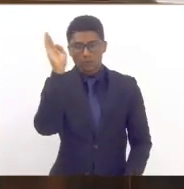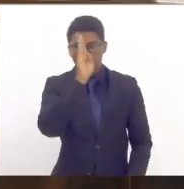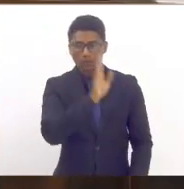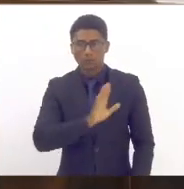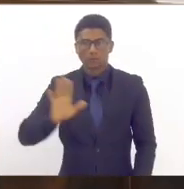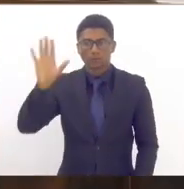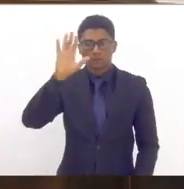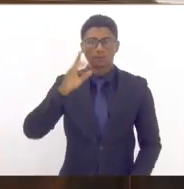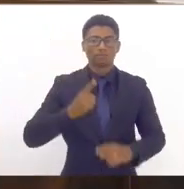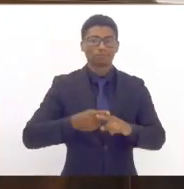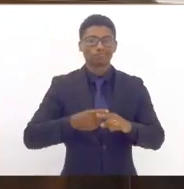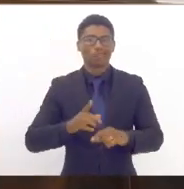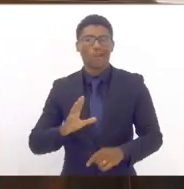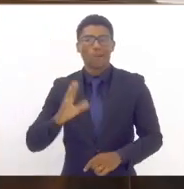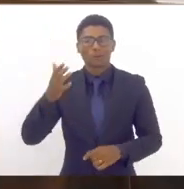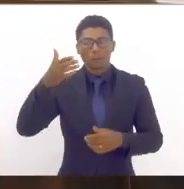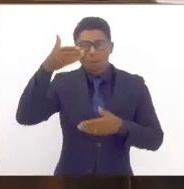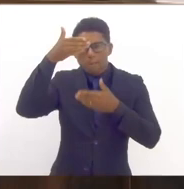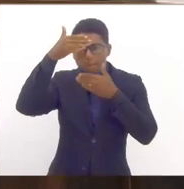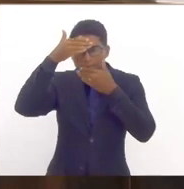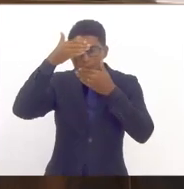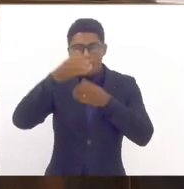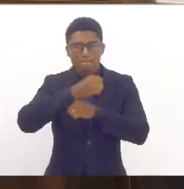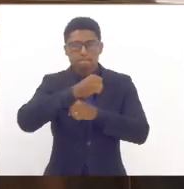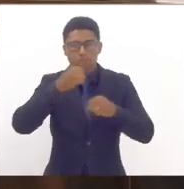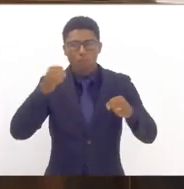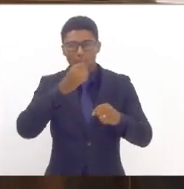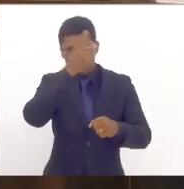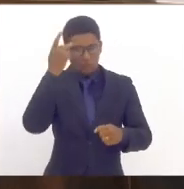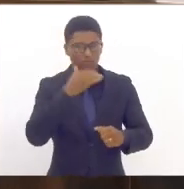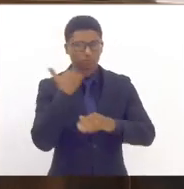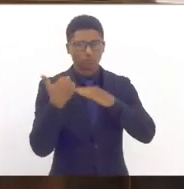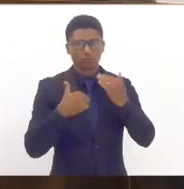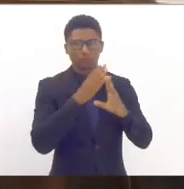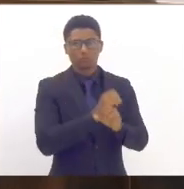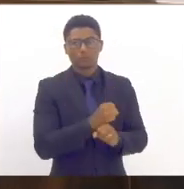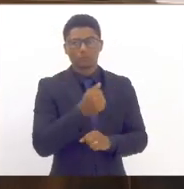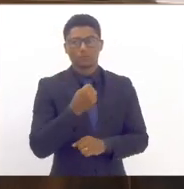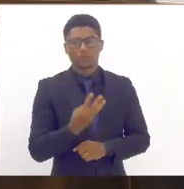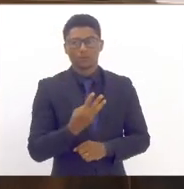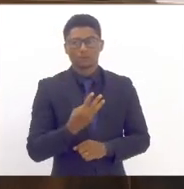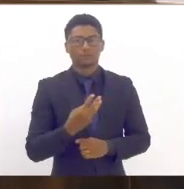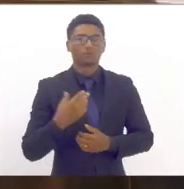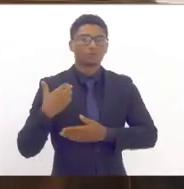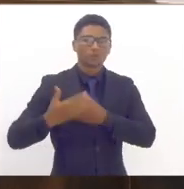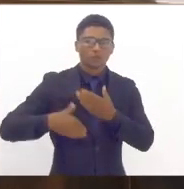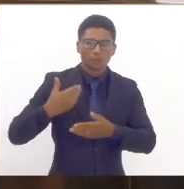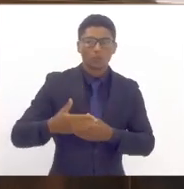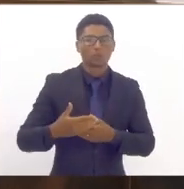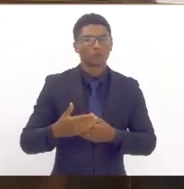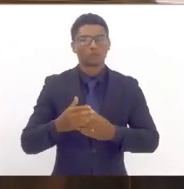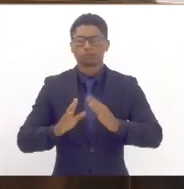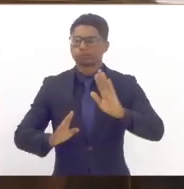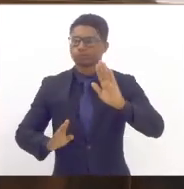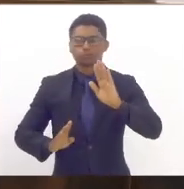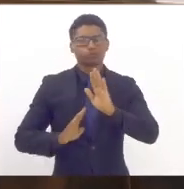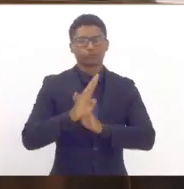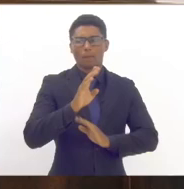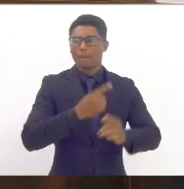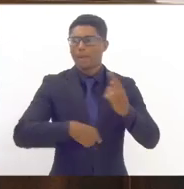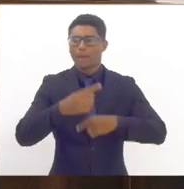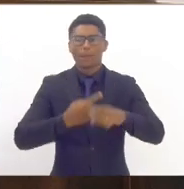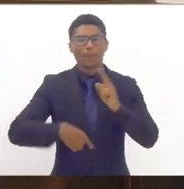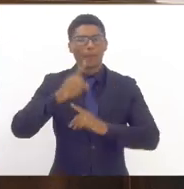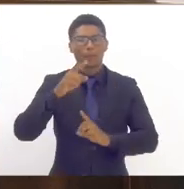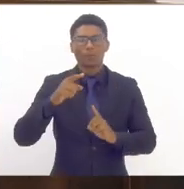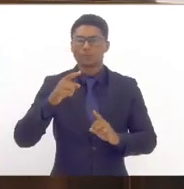cobrir o atentado terrorista que matou 13 pessoas. Daí por diante, nadou de braçada e ganhou mais